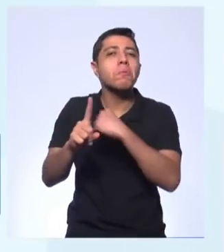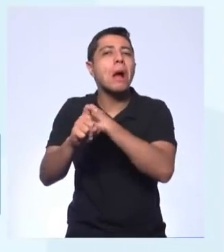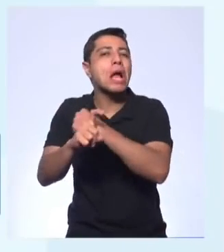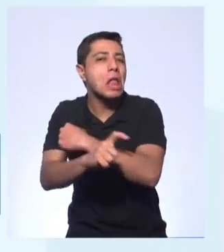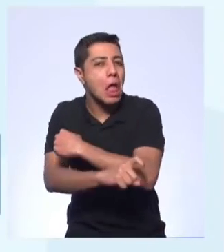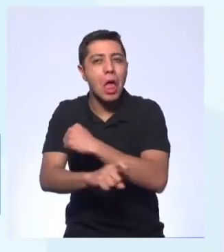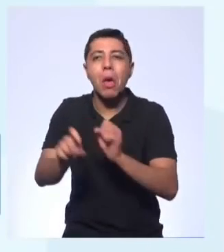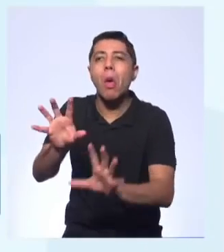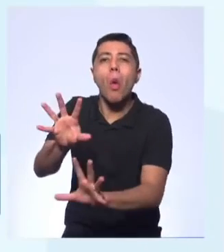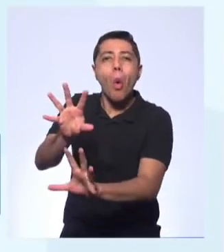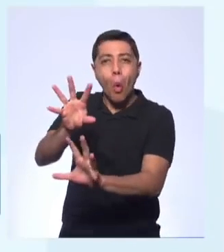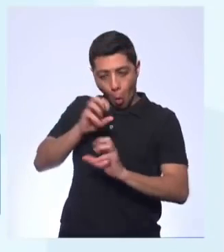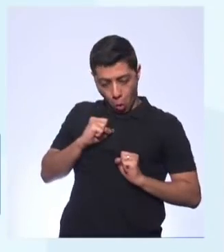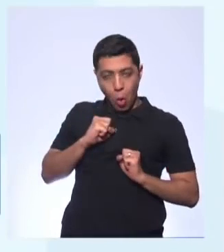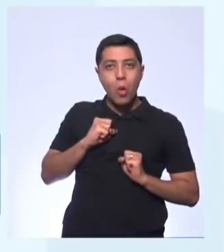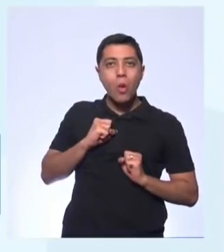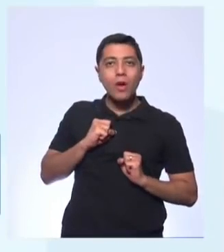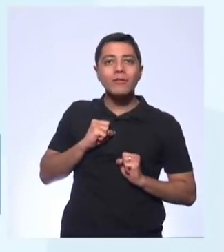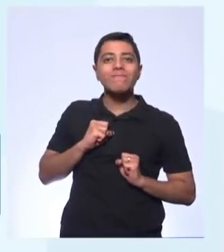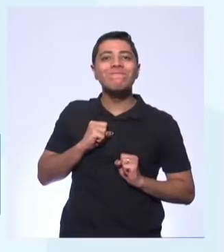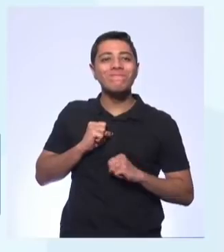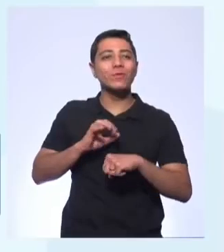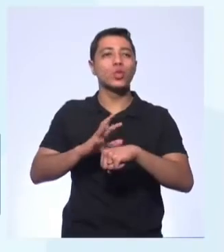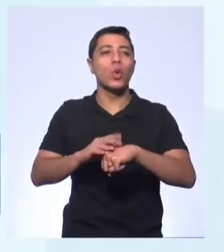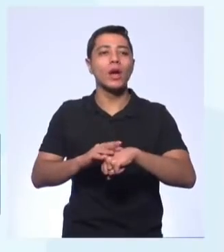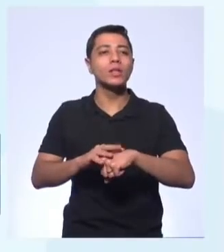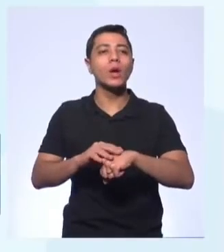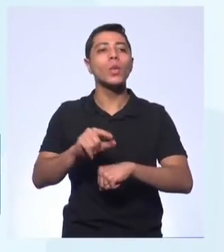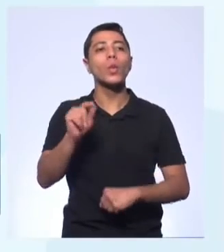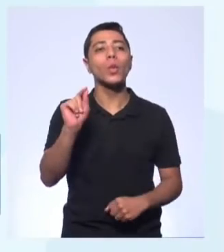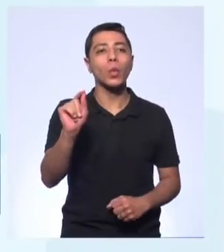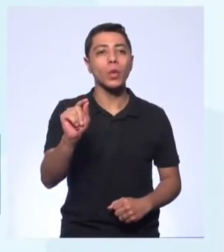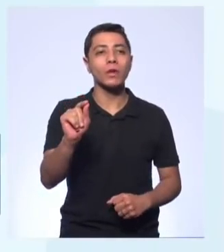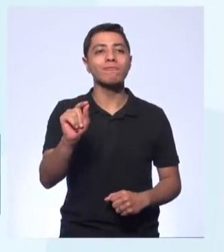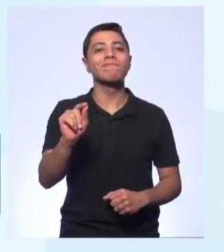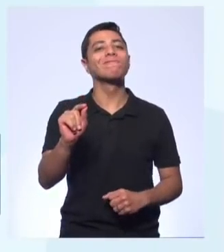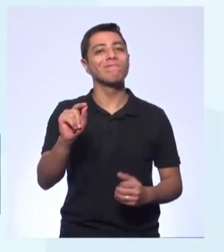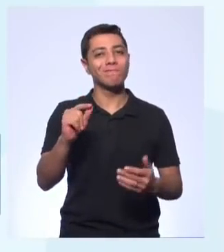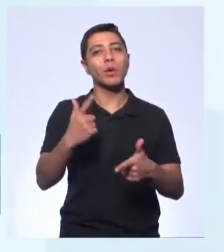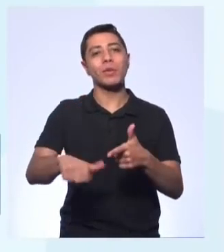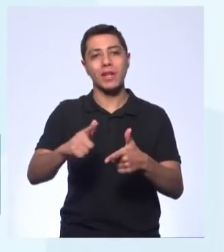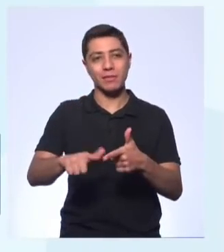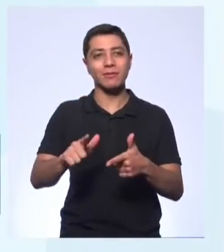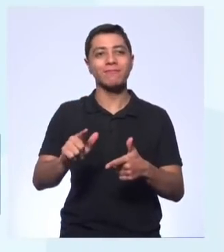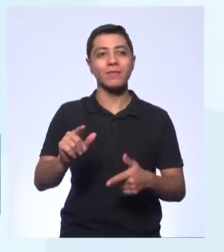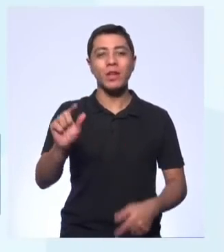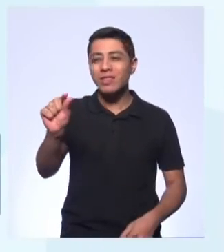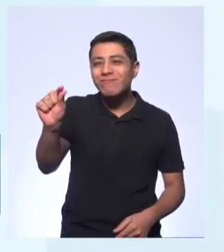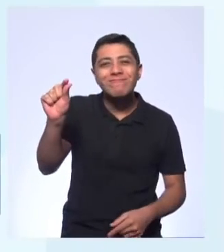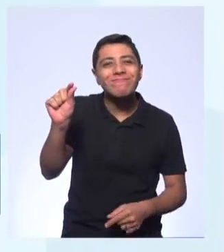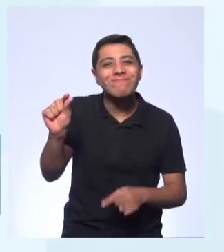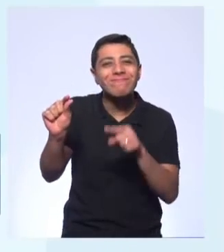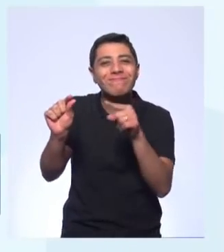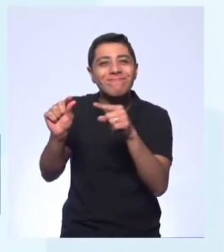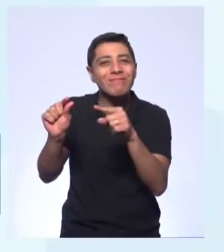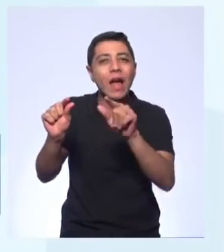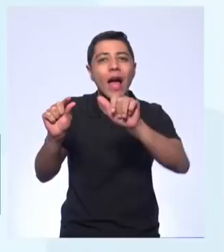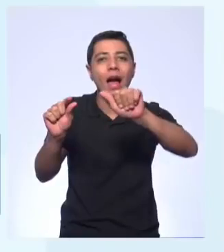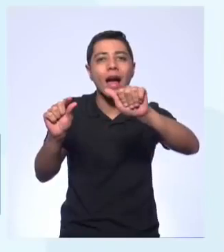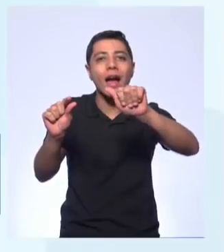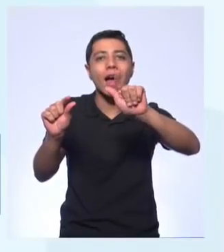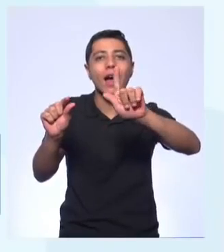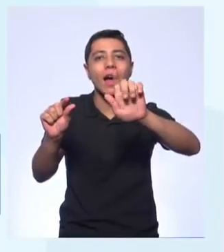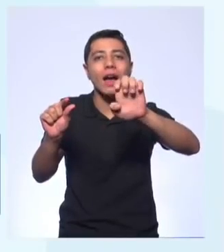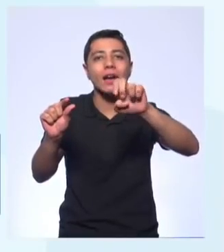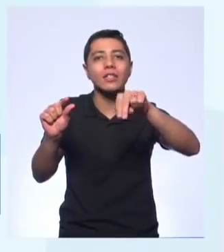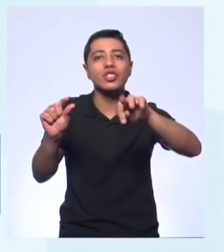ecológica, que é justamente essa relação entre hospedeiro, agente etiológico, né, aquele que vai causar a doença, e